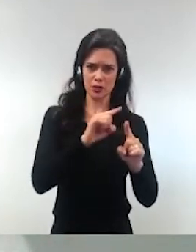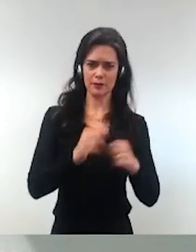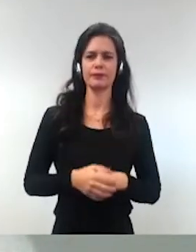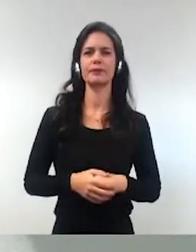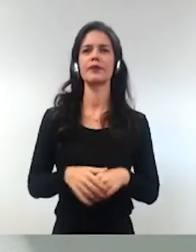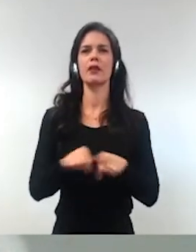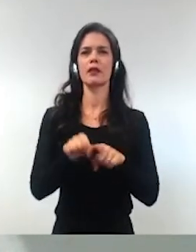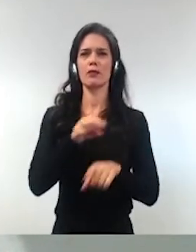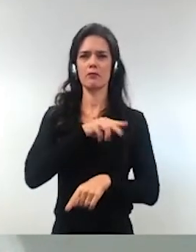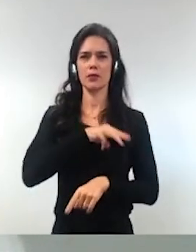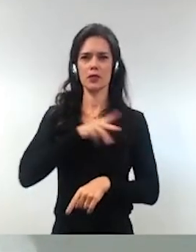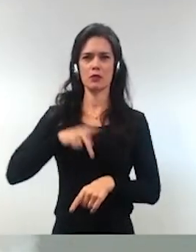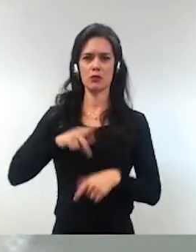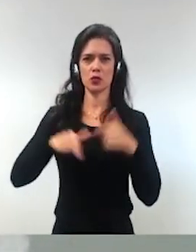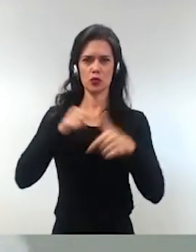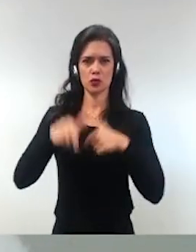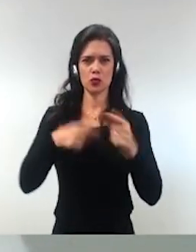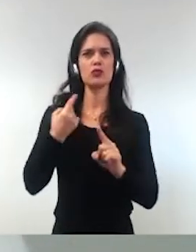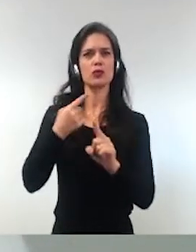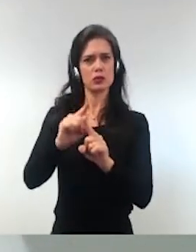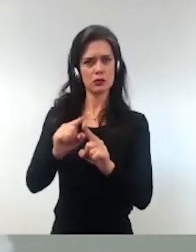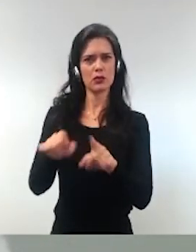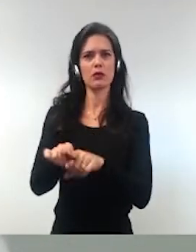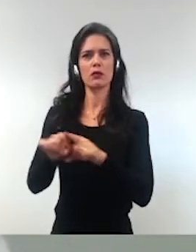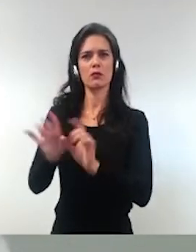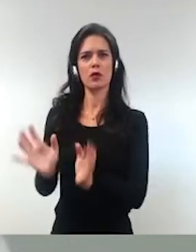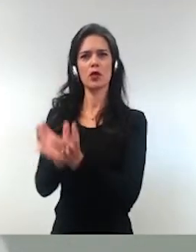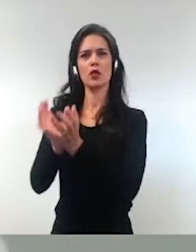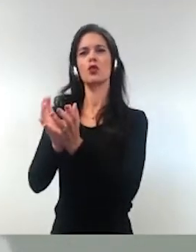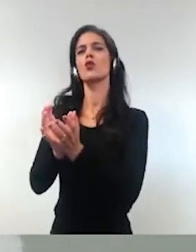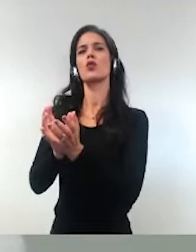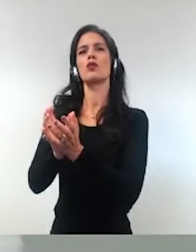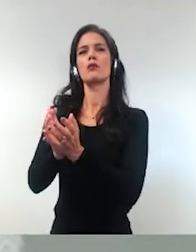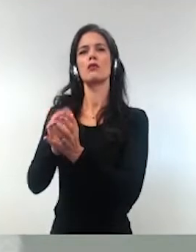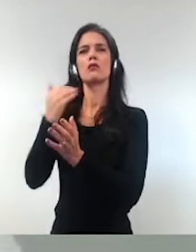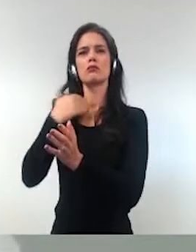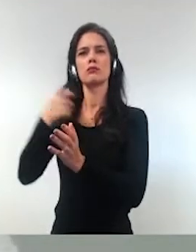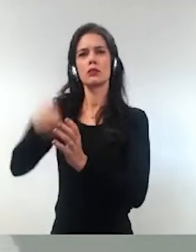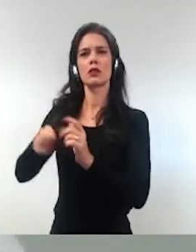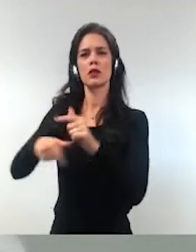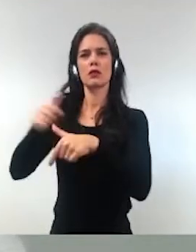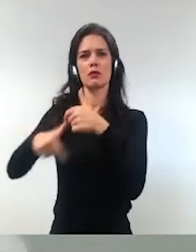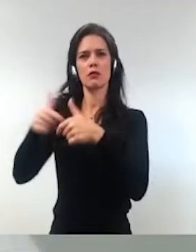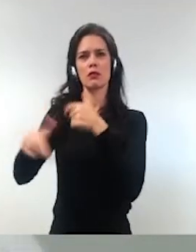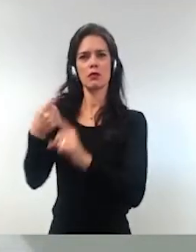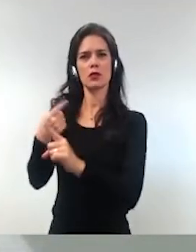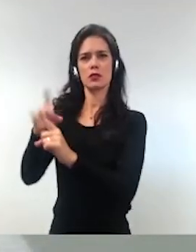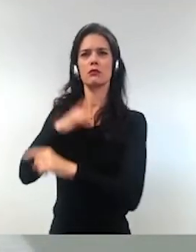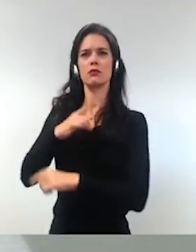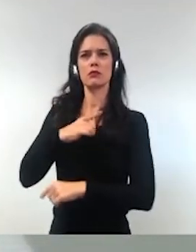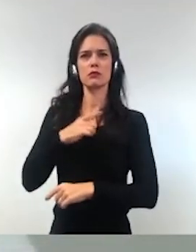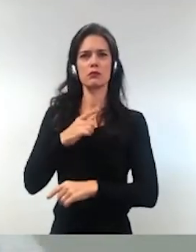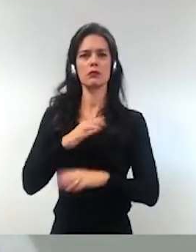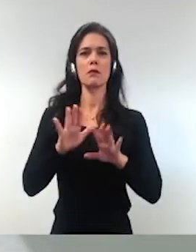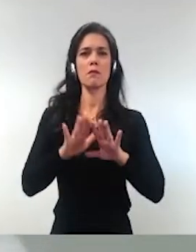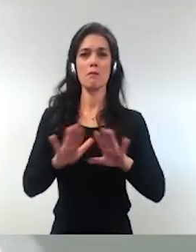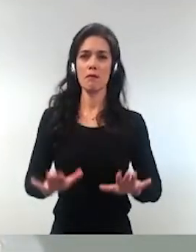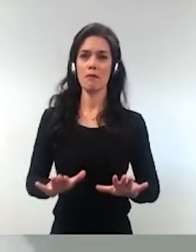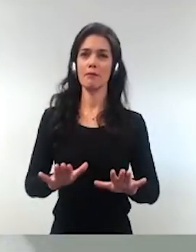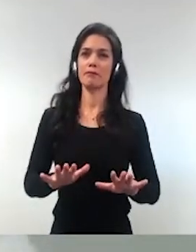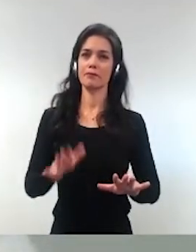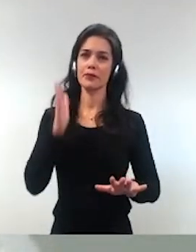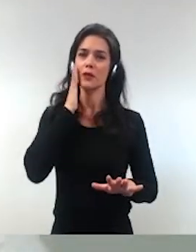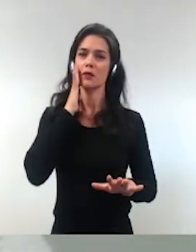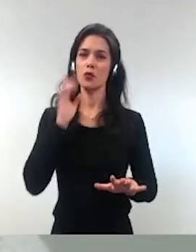desafiou o Ministério Público do Trabalho, desafiou a magistratura do trabalho. Mas eu preciso reconhecer que com uma